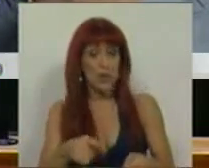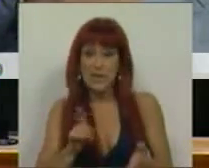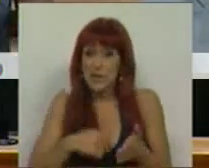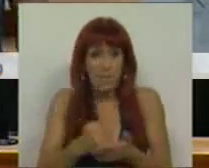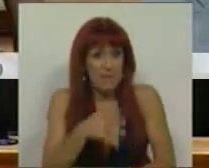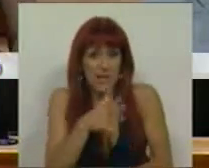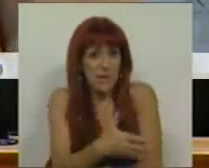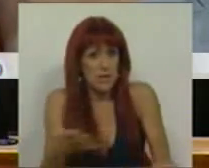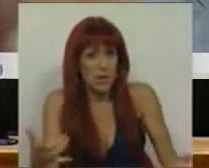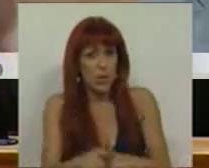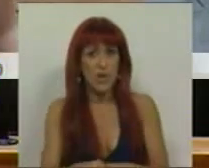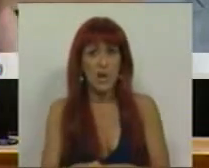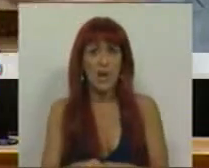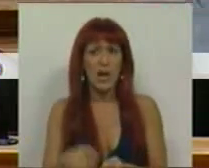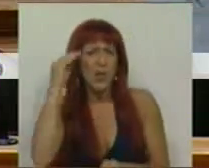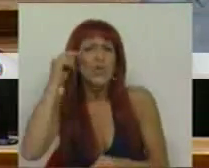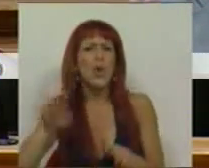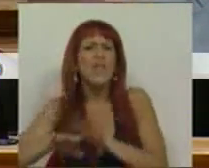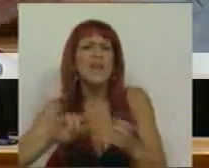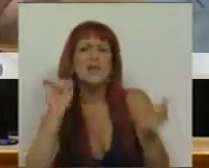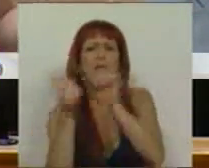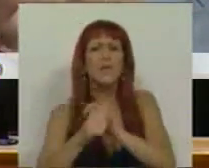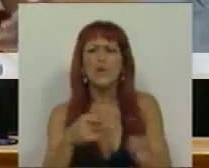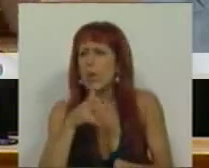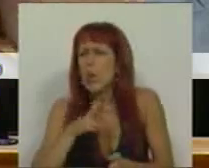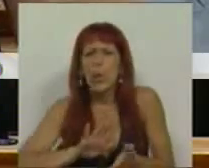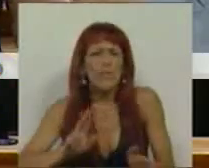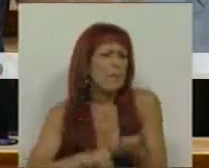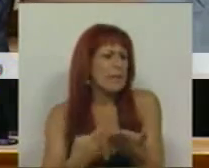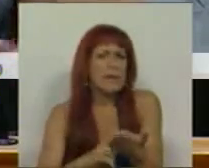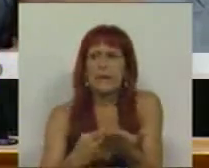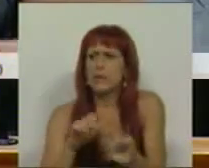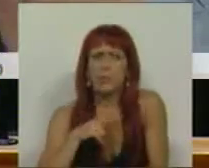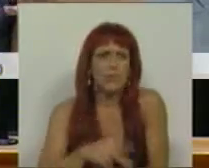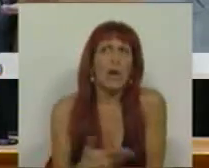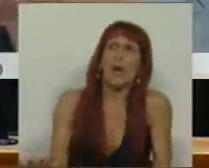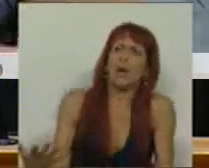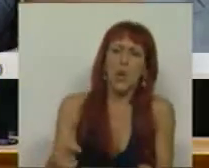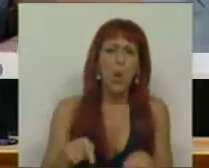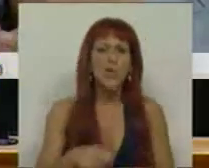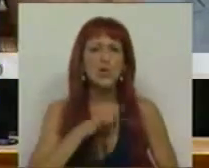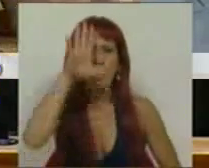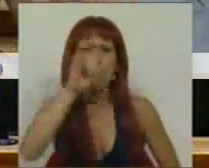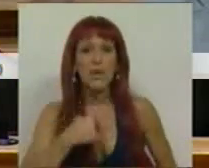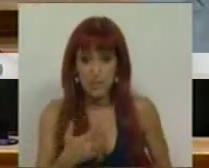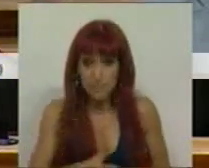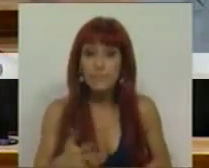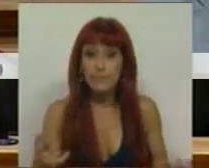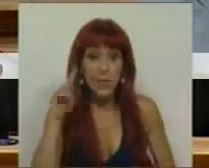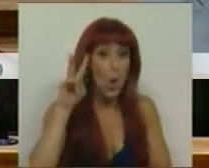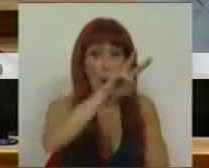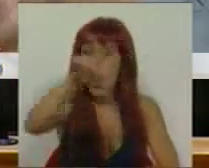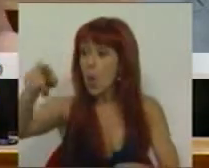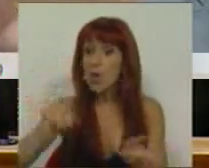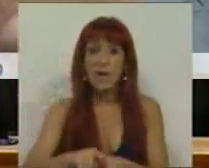sempre disseram, e o sonho da direita, que se transformou no terrível pesadelo do país. E hoje, Sr. Ministro, na verdade,